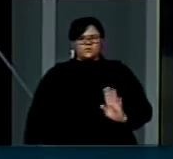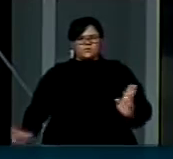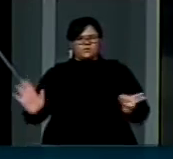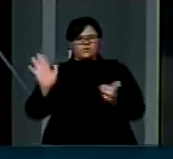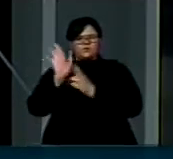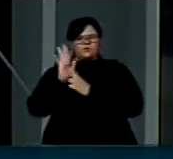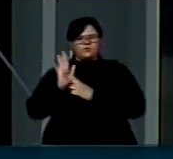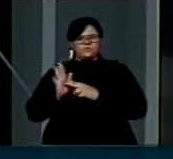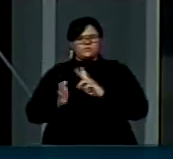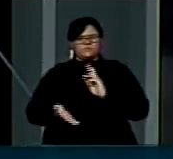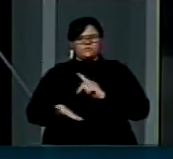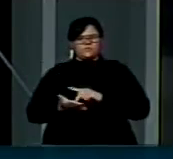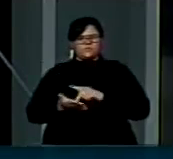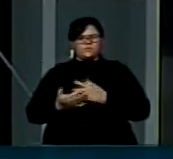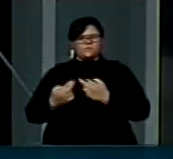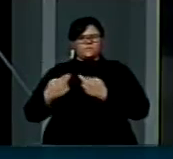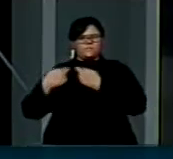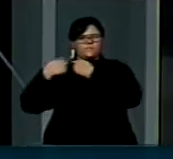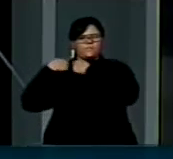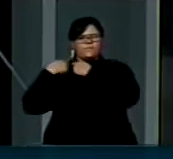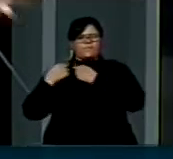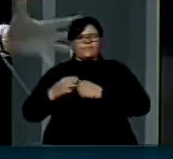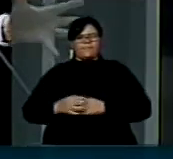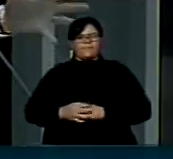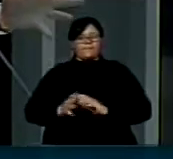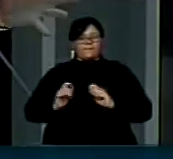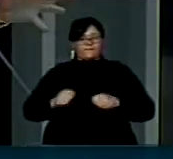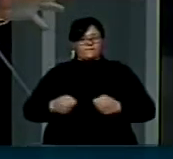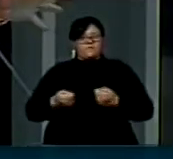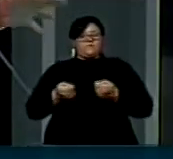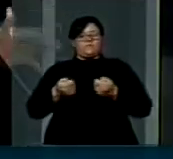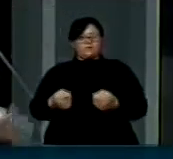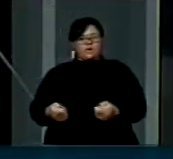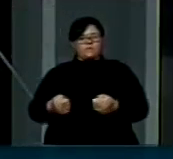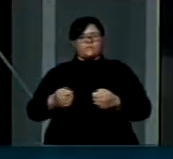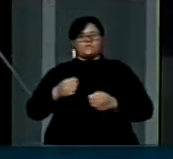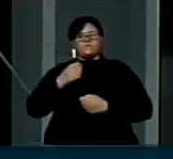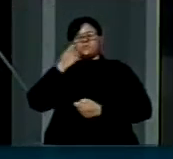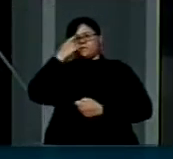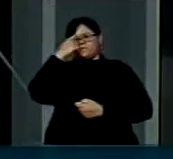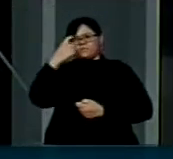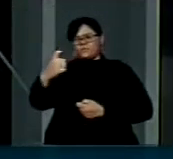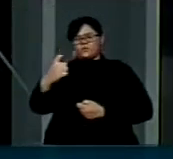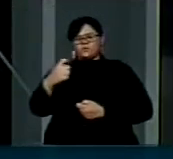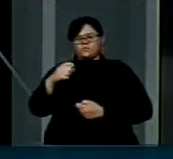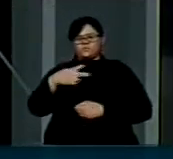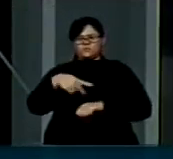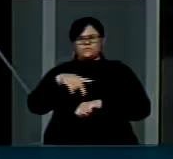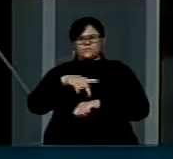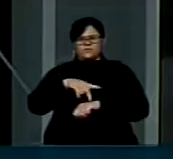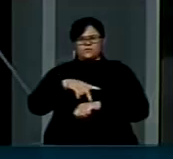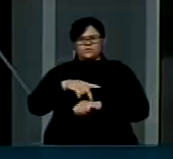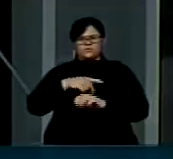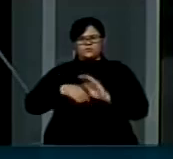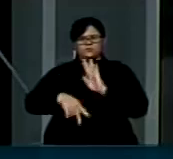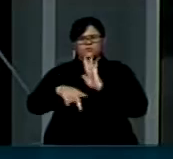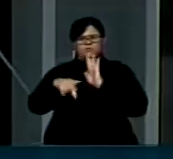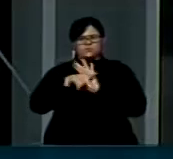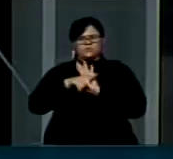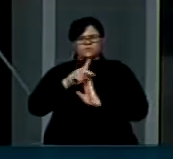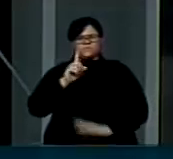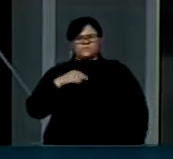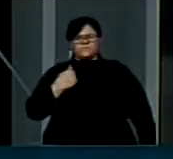assumamos que a responsabilidade de enfrentarmos a violência no país é nossa. E